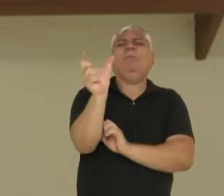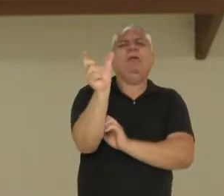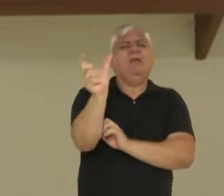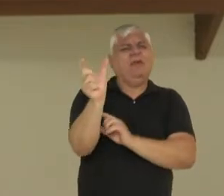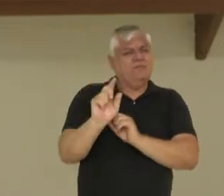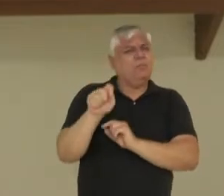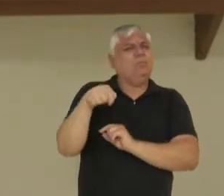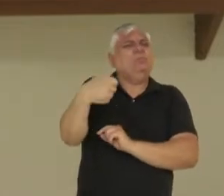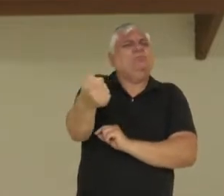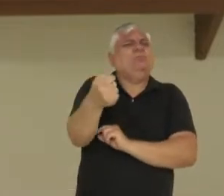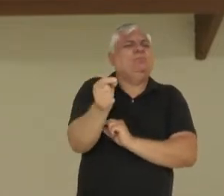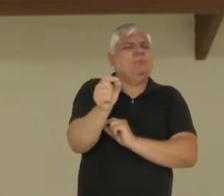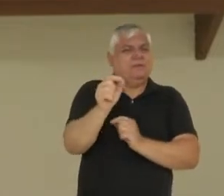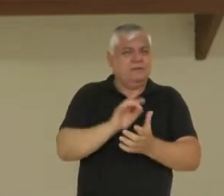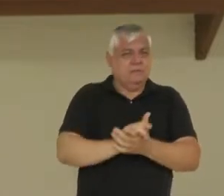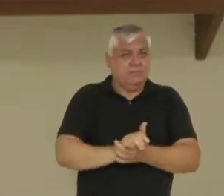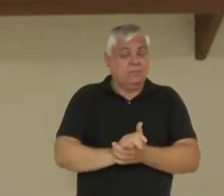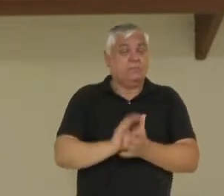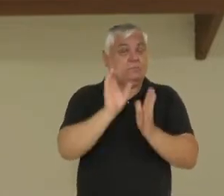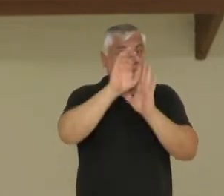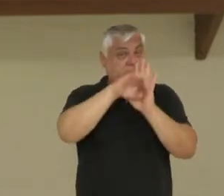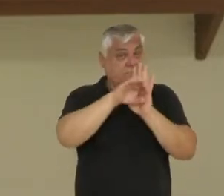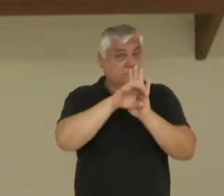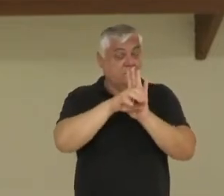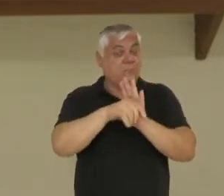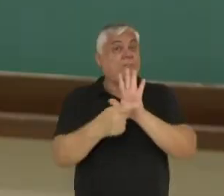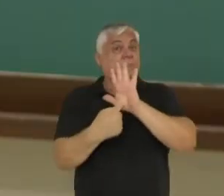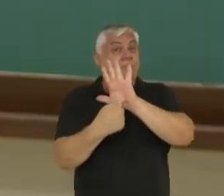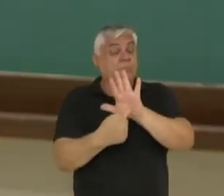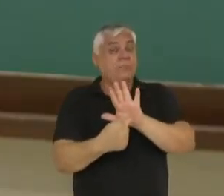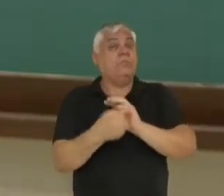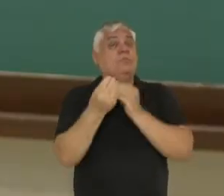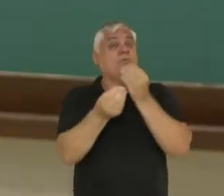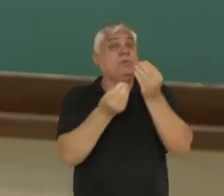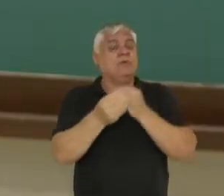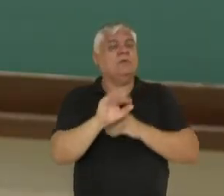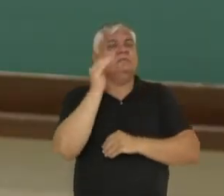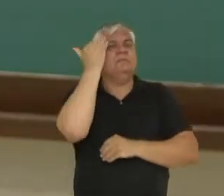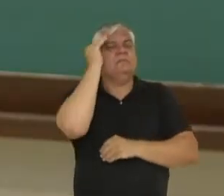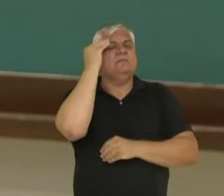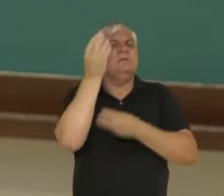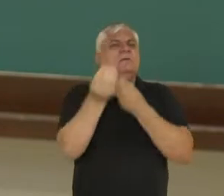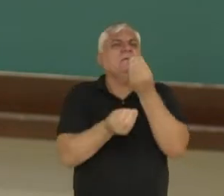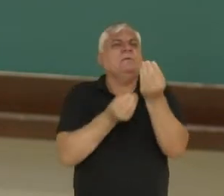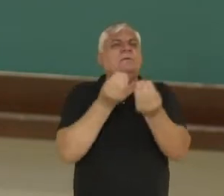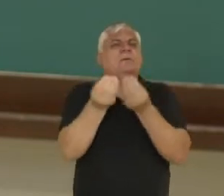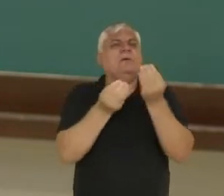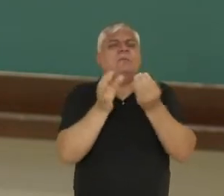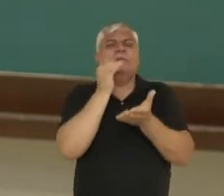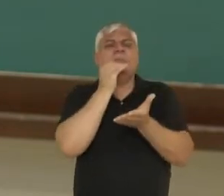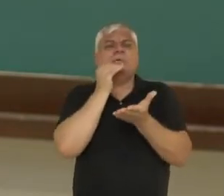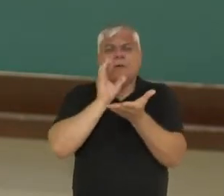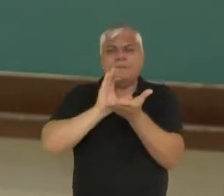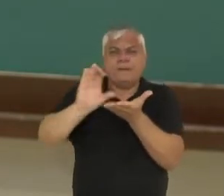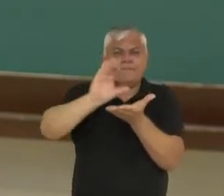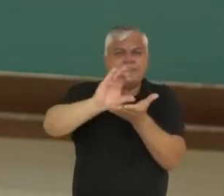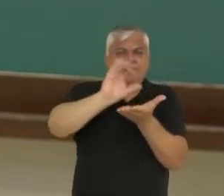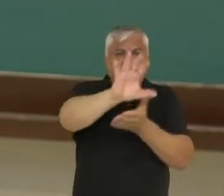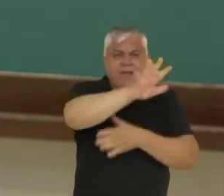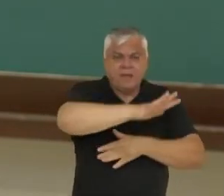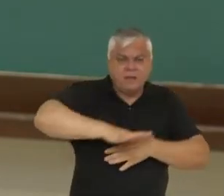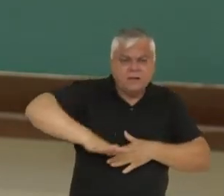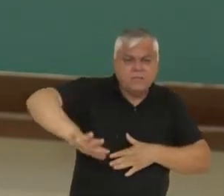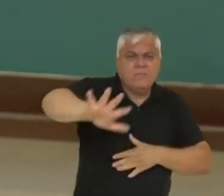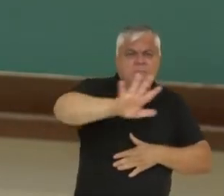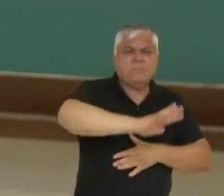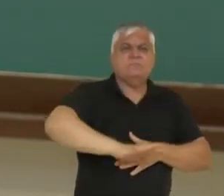de estrutura fundiária? Esse conceito ele remete ao entendimento de como é distribuída toda a área territorial